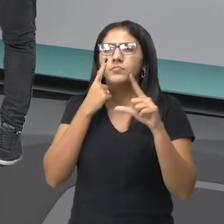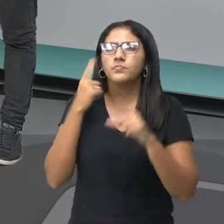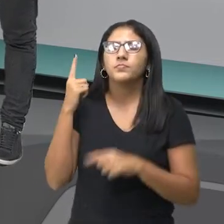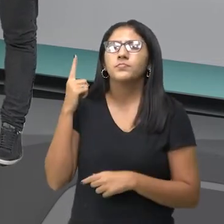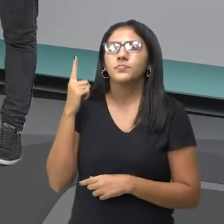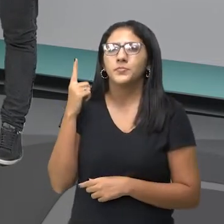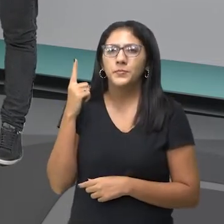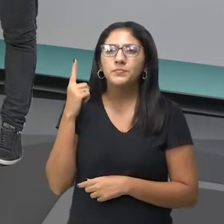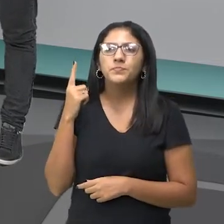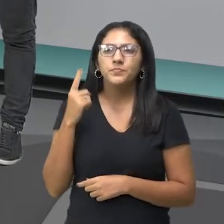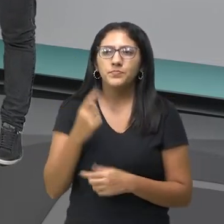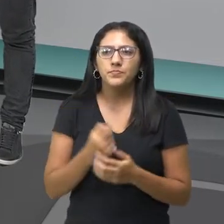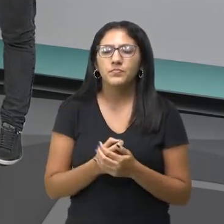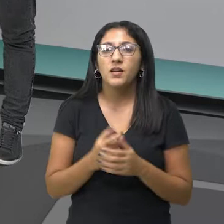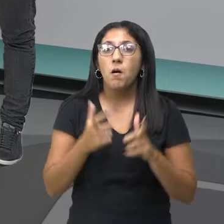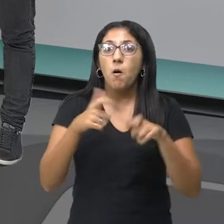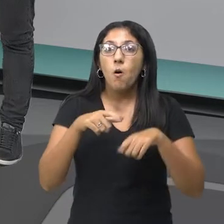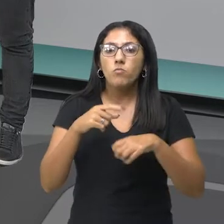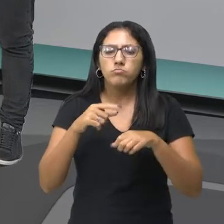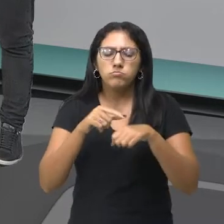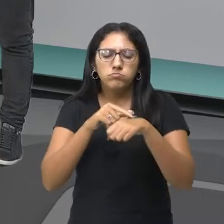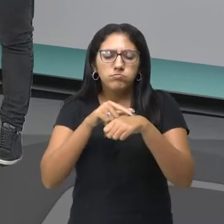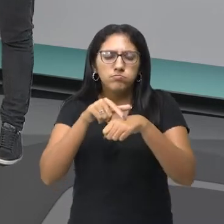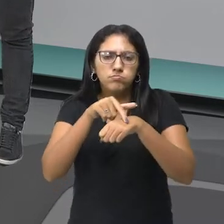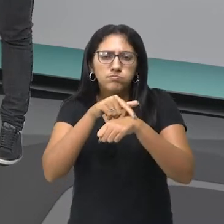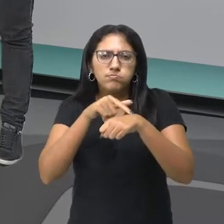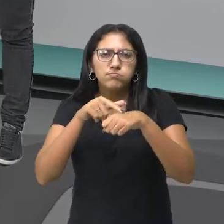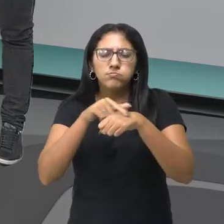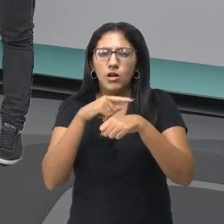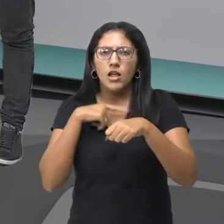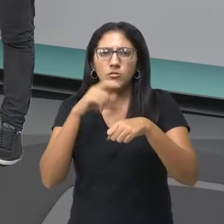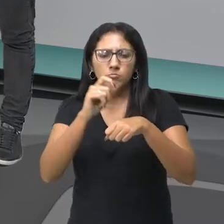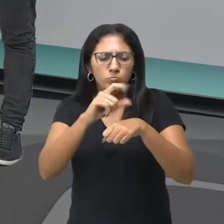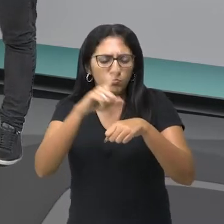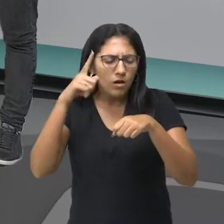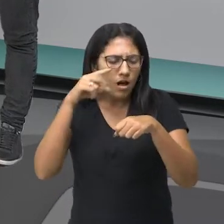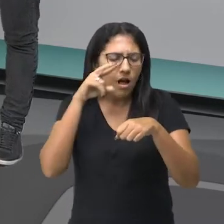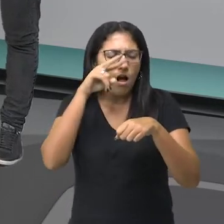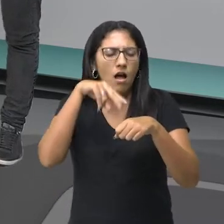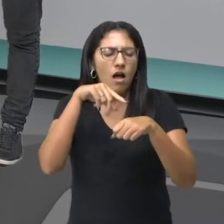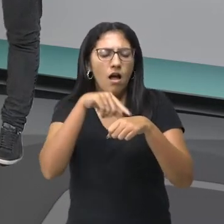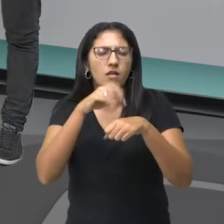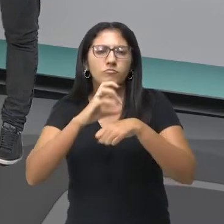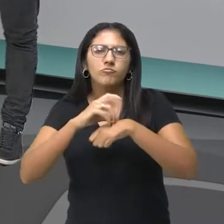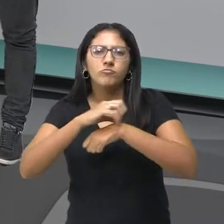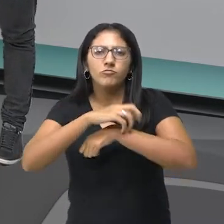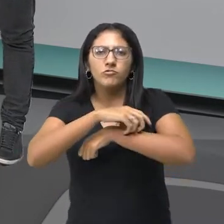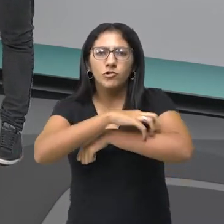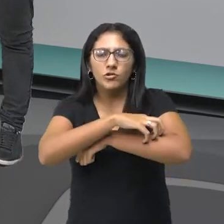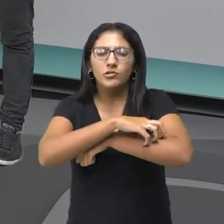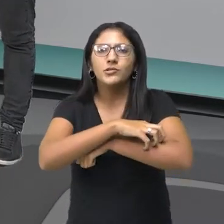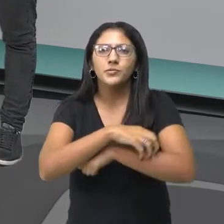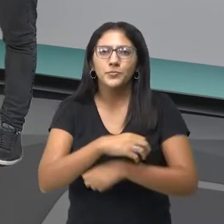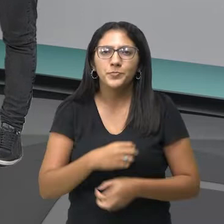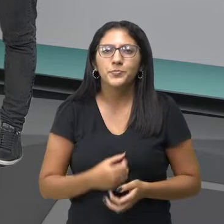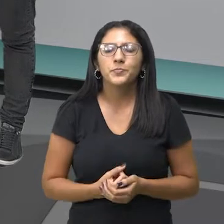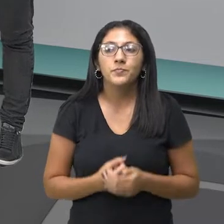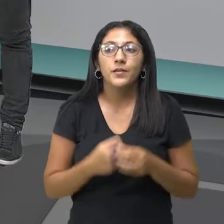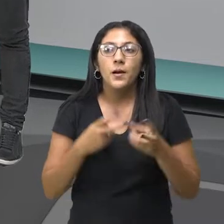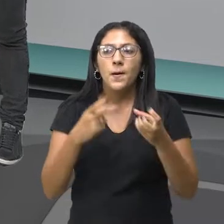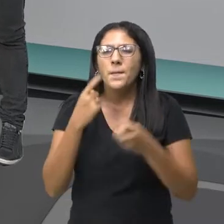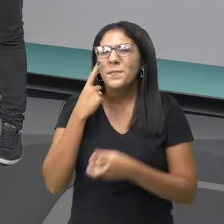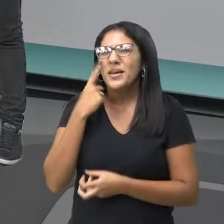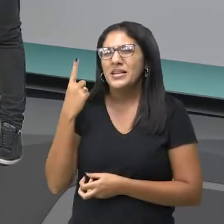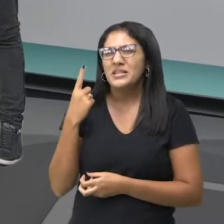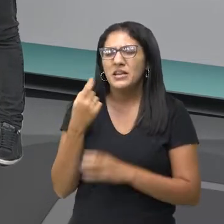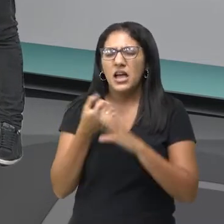Em um ponto da mão em que a aranha está, há um zoom e a gente consegue visualizar na imagem exatamente a aranha. E observem a